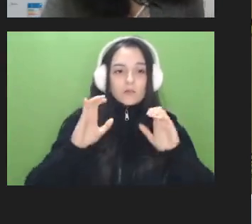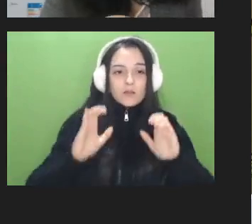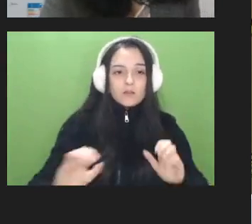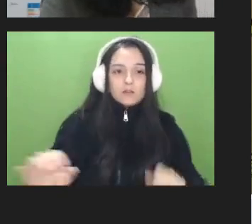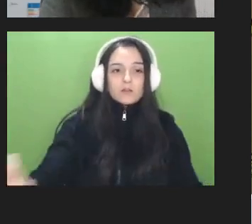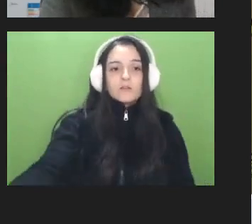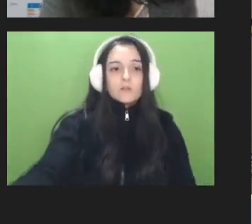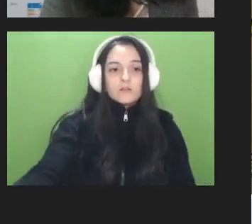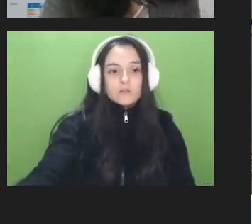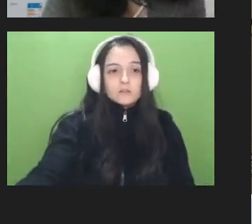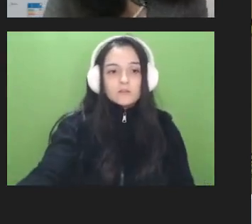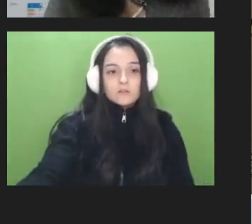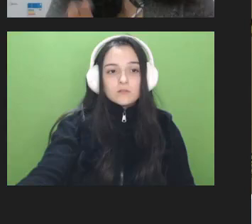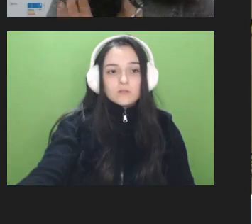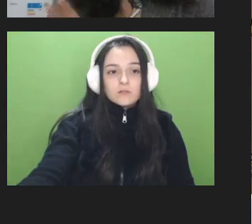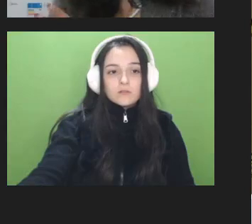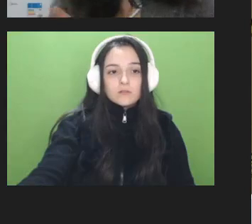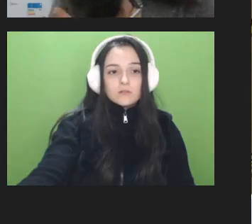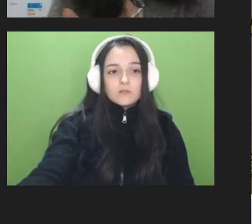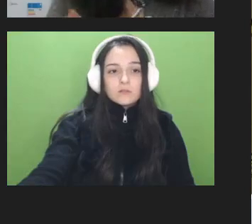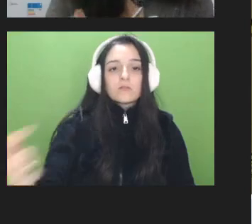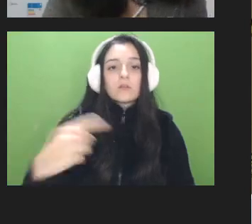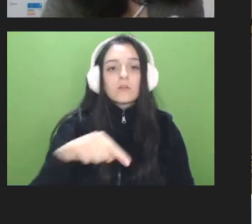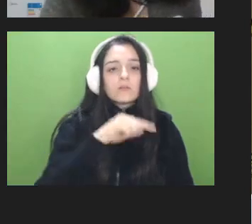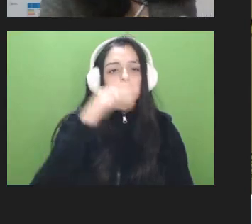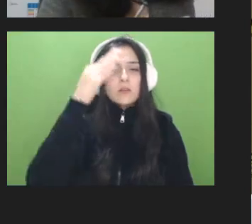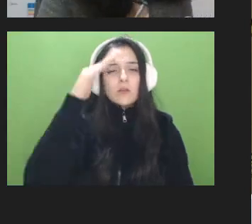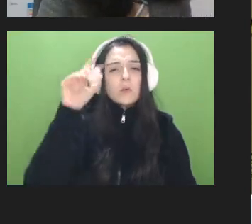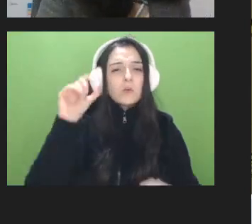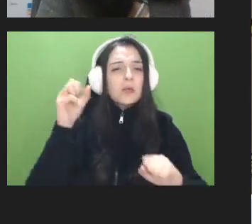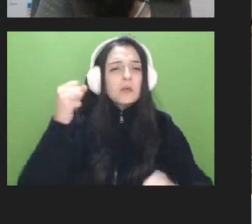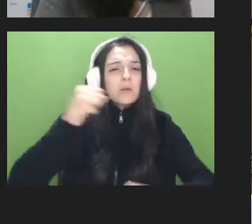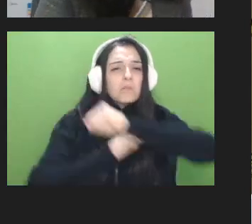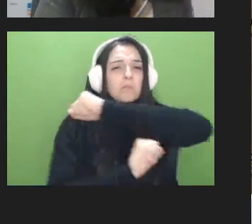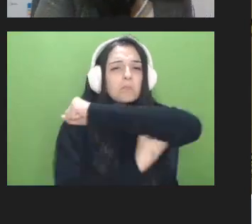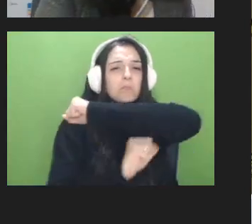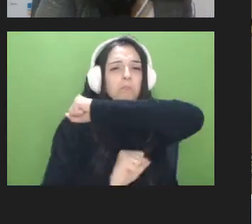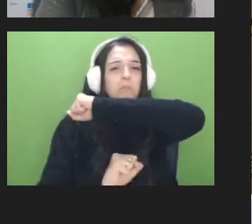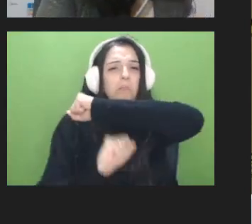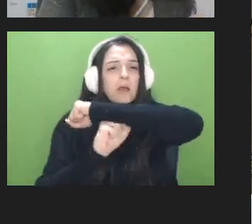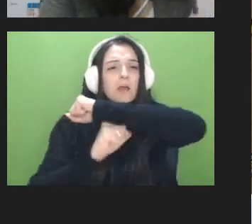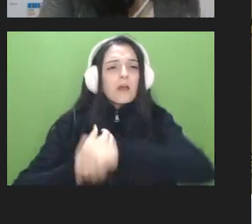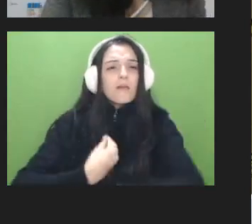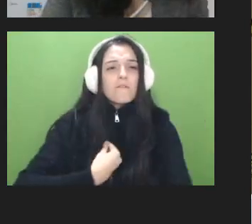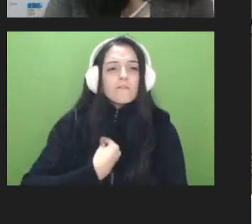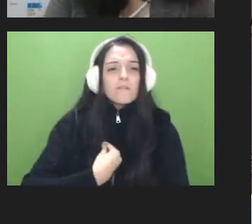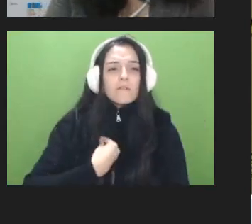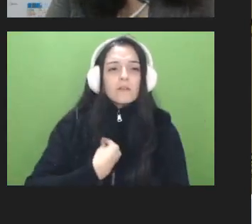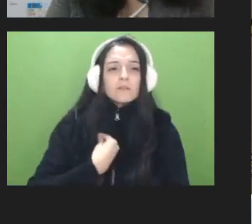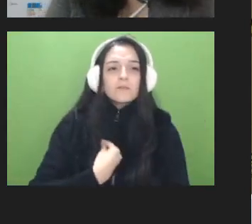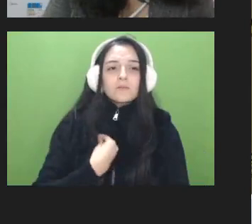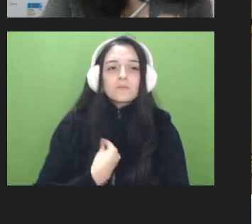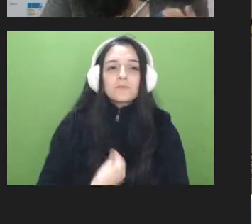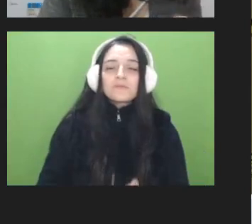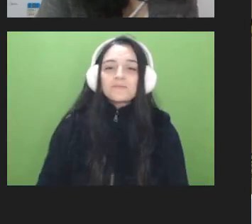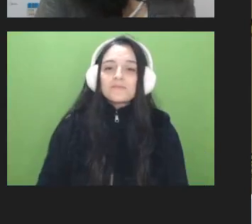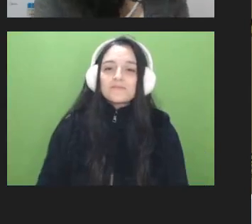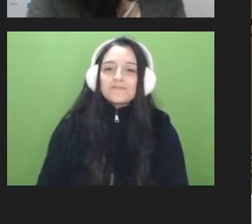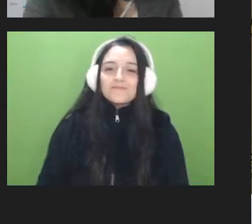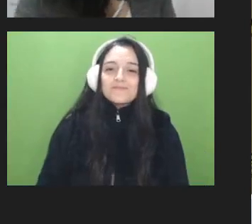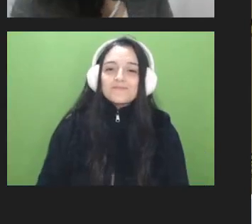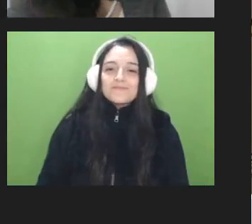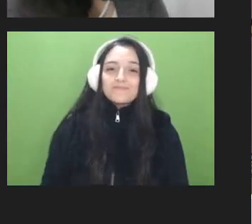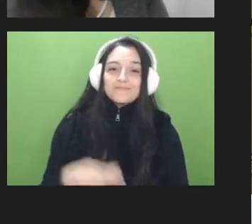que sustenta a vida, afinal de contas. Se o sofrimento ético-político ele é produzido